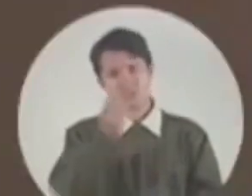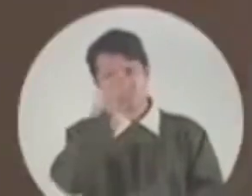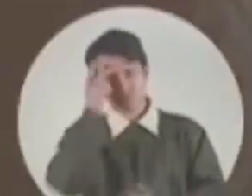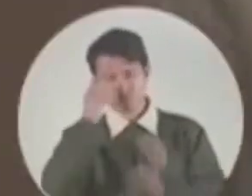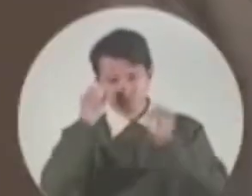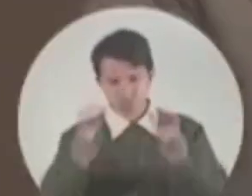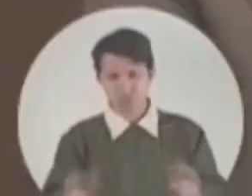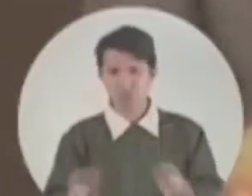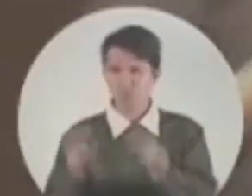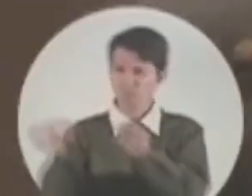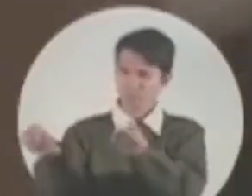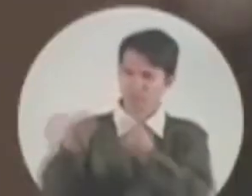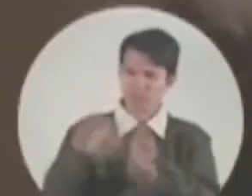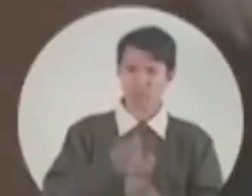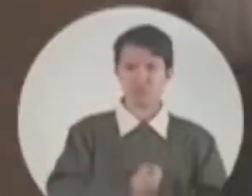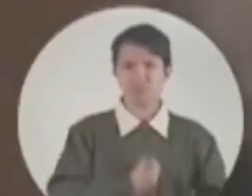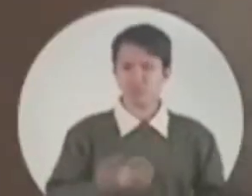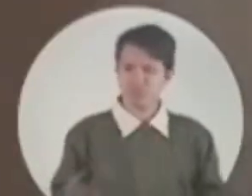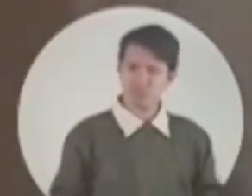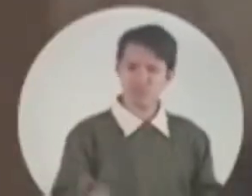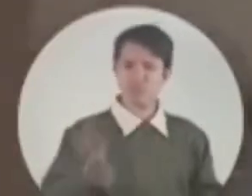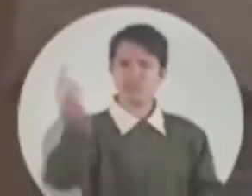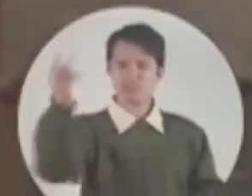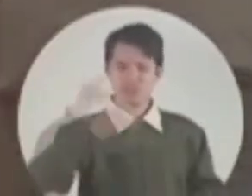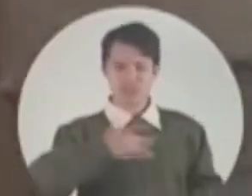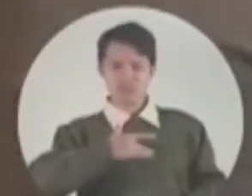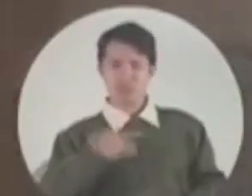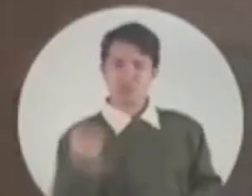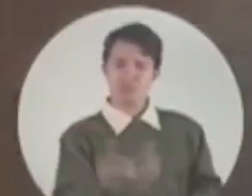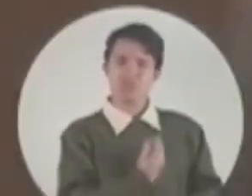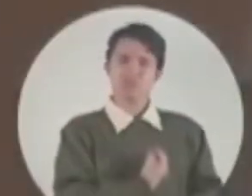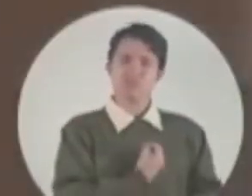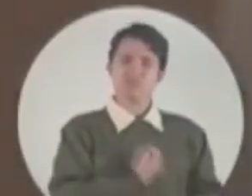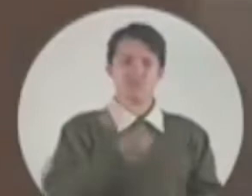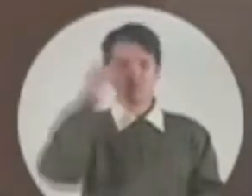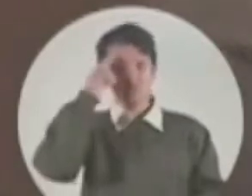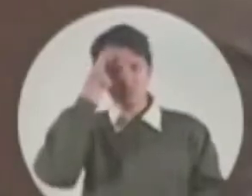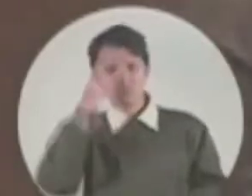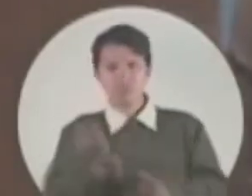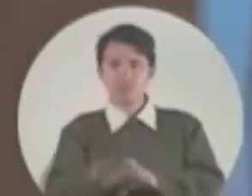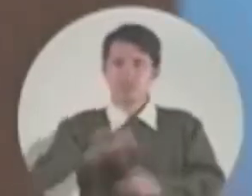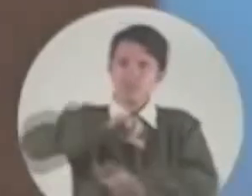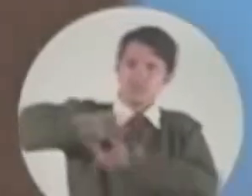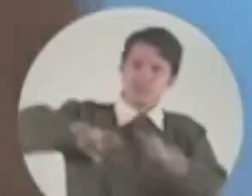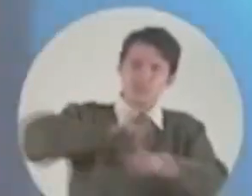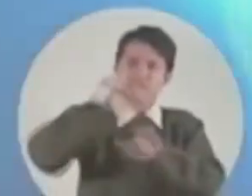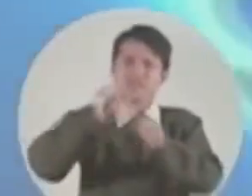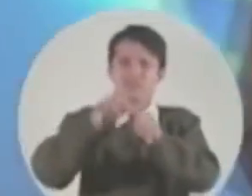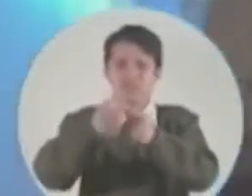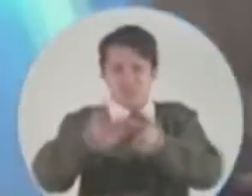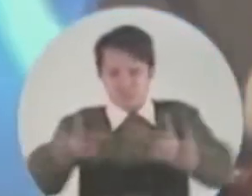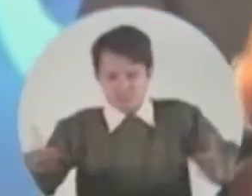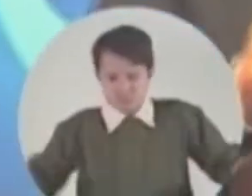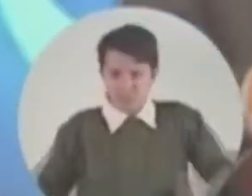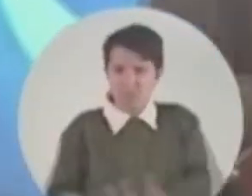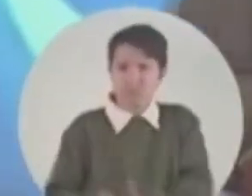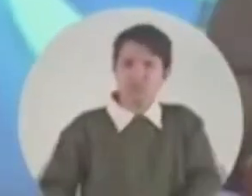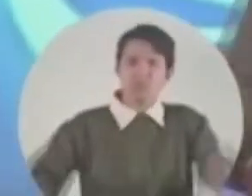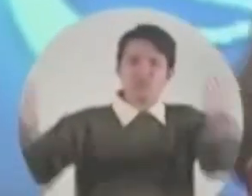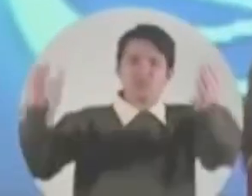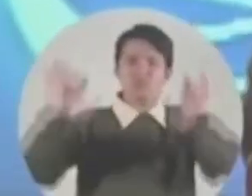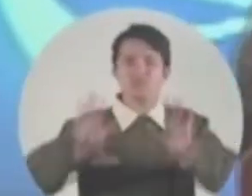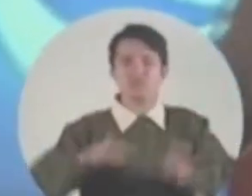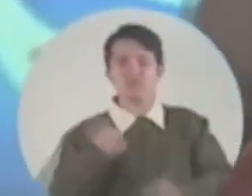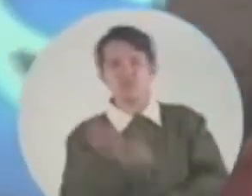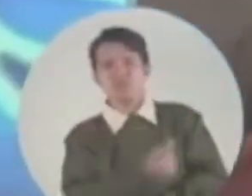alguém poderoso que nos dá a vida eterna, mas não somente isso, ele toca a nossa vida, mexe na nossa história, faz